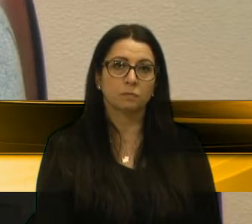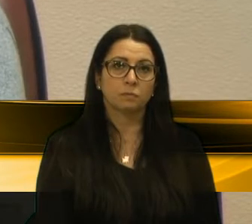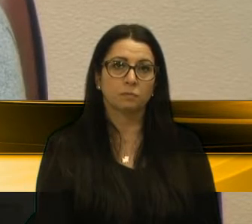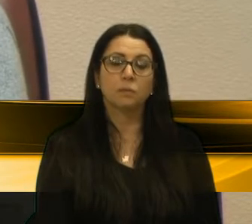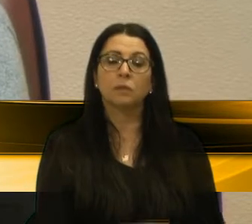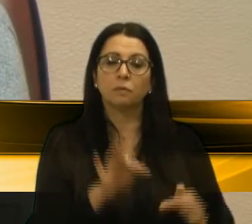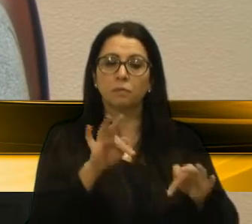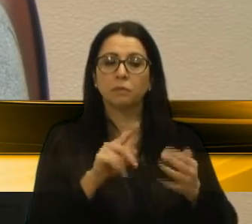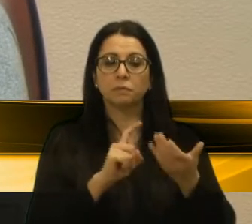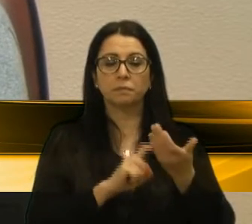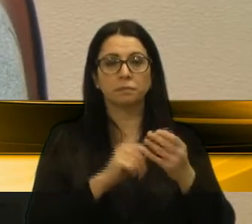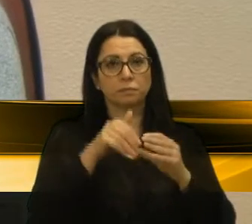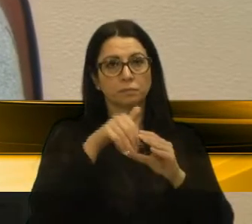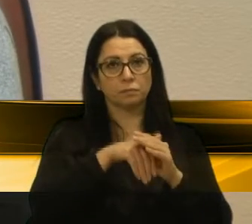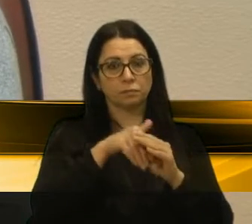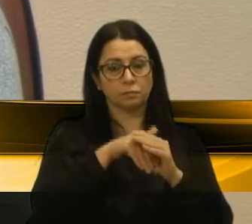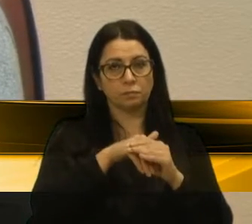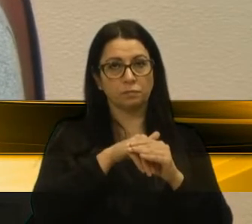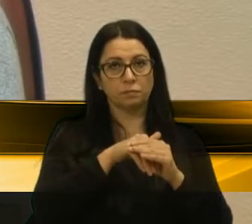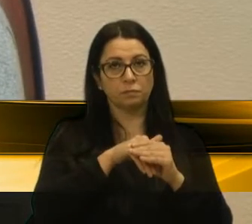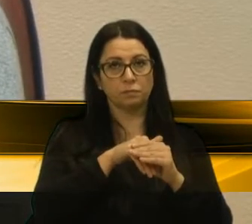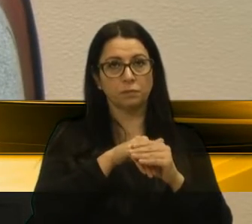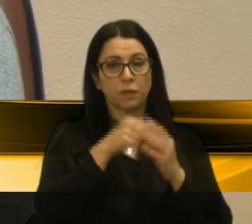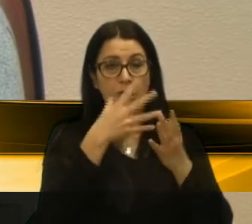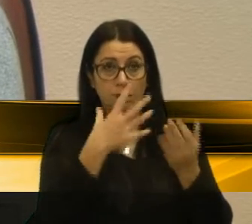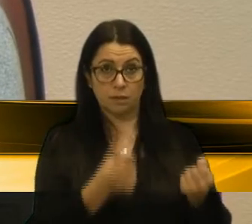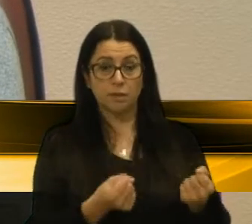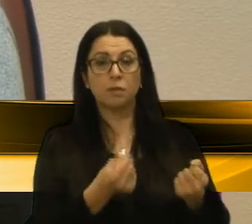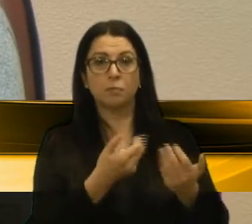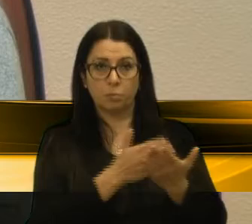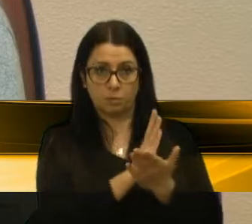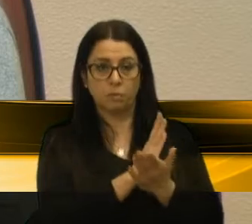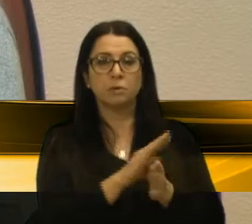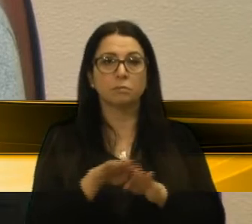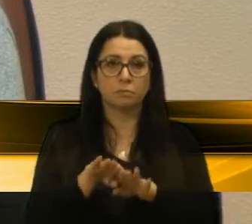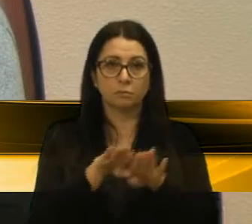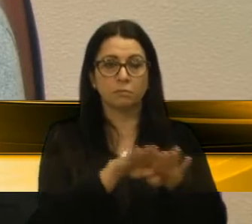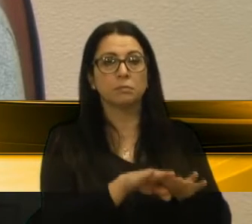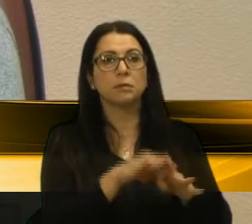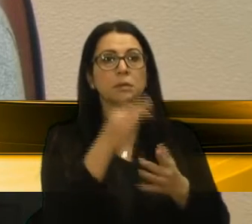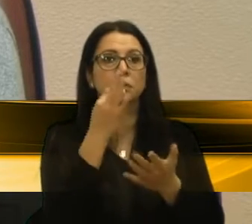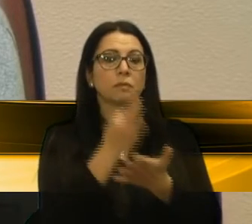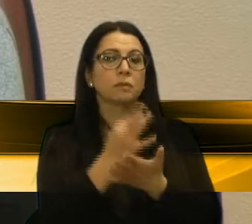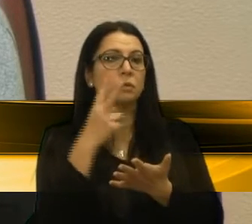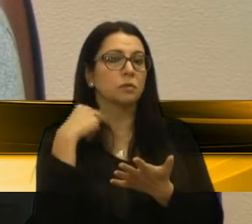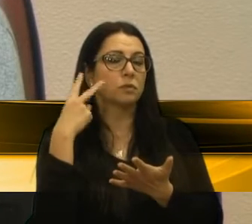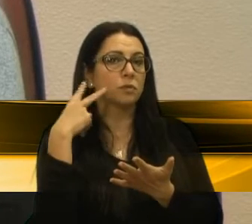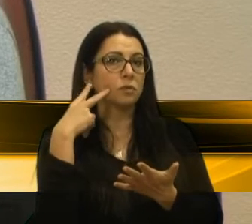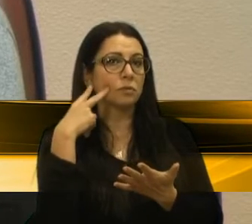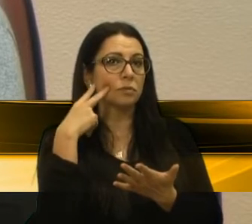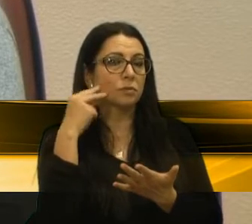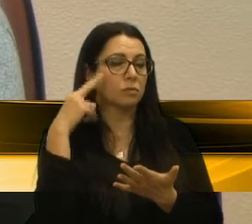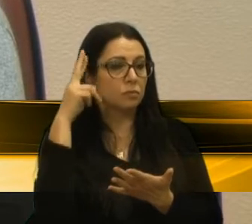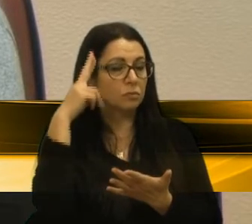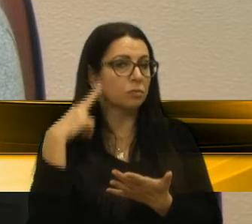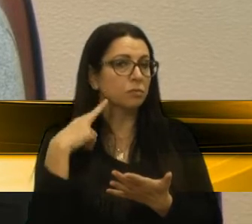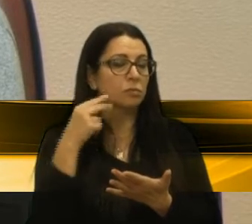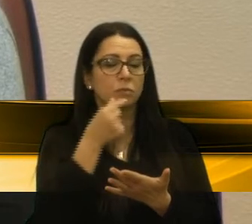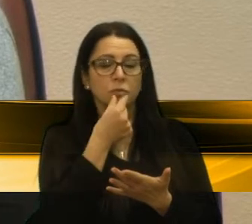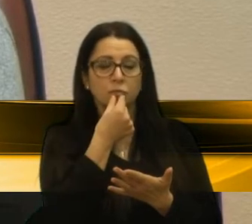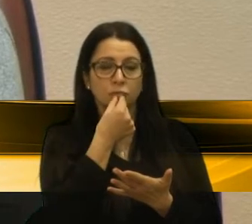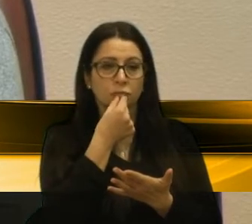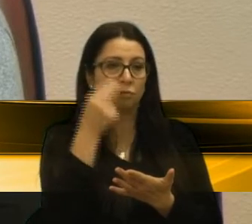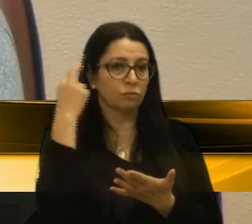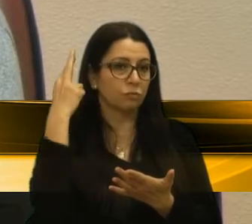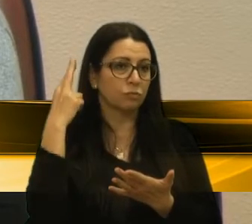Encerrado o registro dos votos, a admissibilidade foi aprovada por unanimidade com as ausências dos vereadores Rafael Bueno, Rodrigo Beltrão e